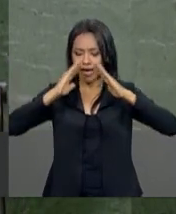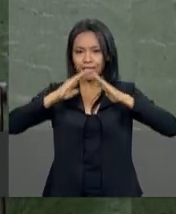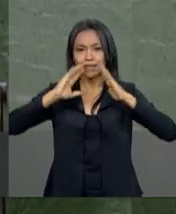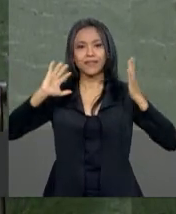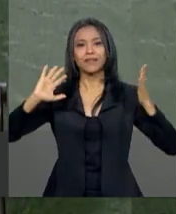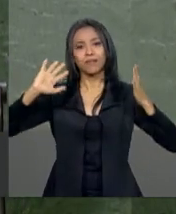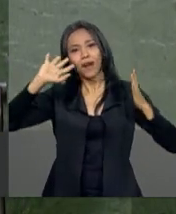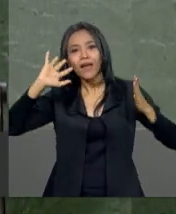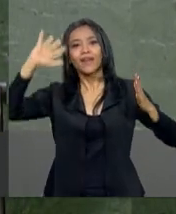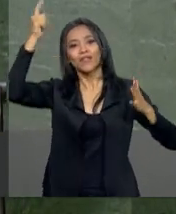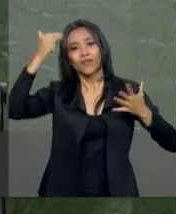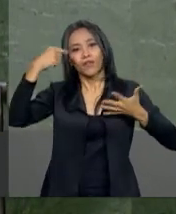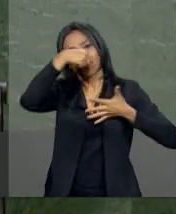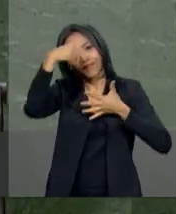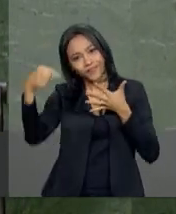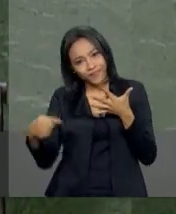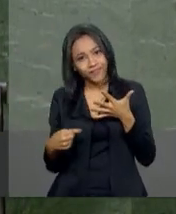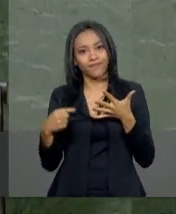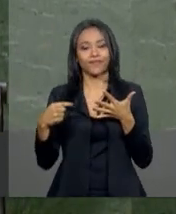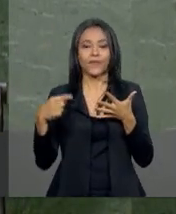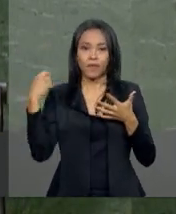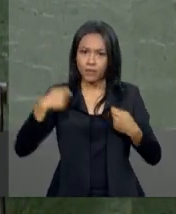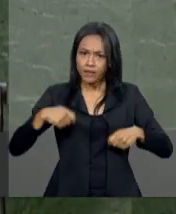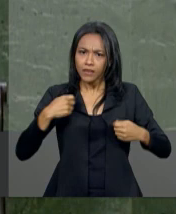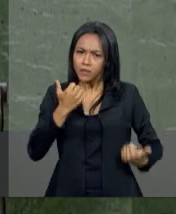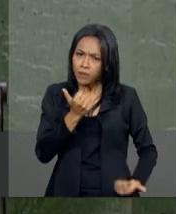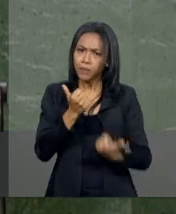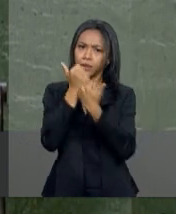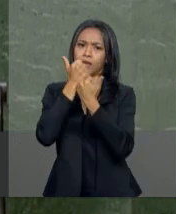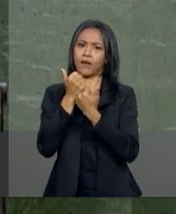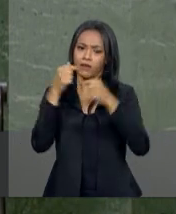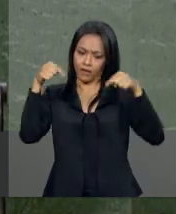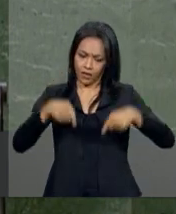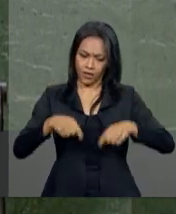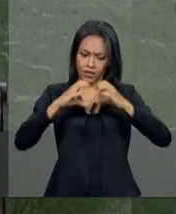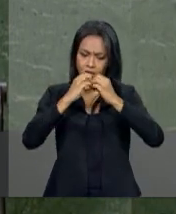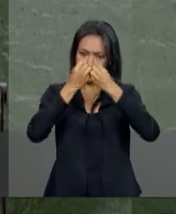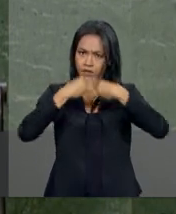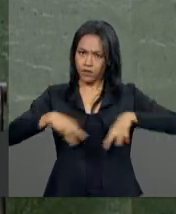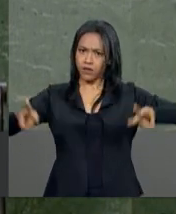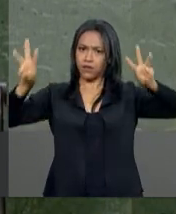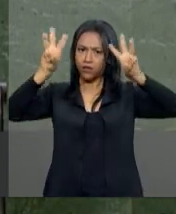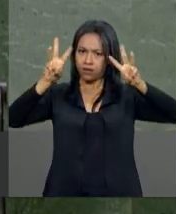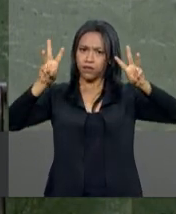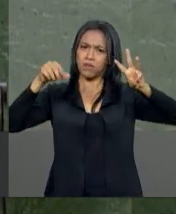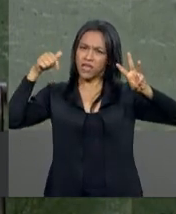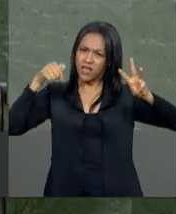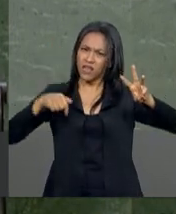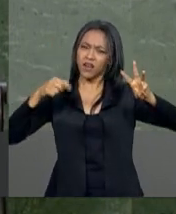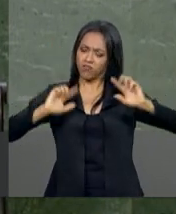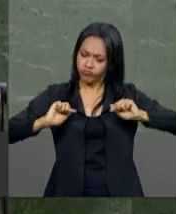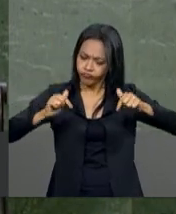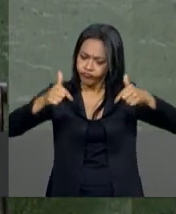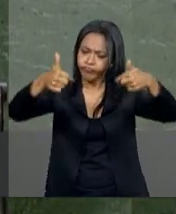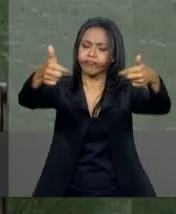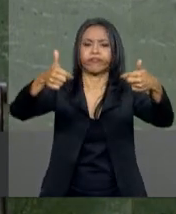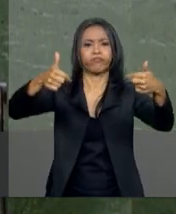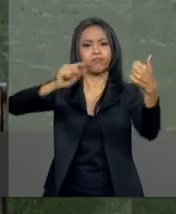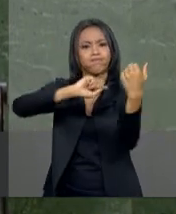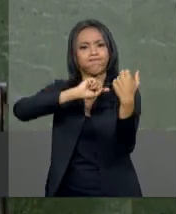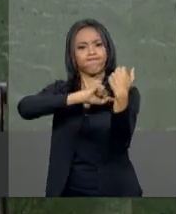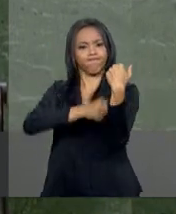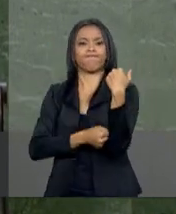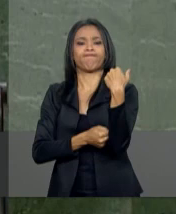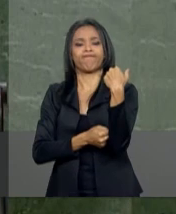precisamos fortalecer esta organização precisamos torná la cada vez mais legítima e eficaz